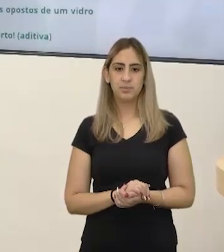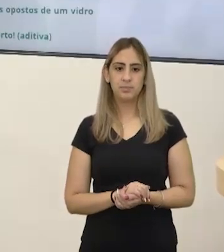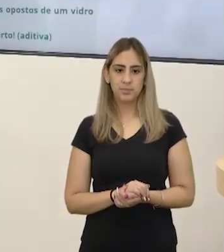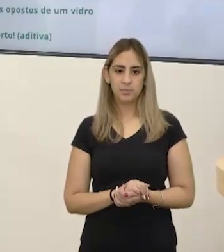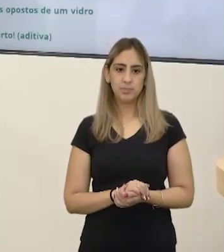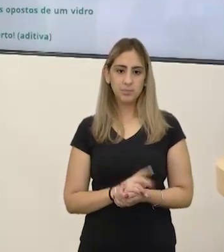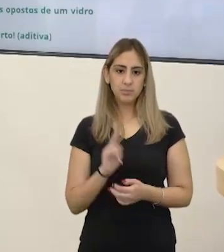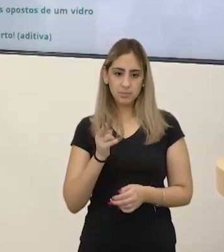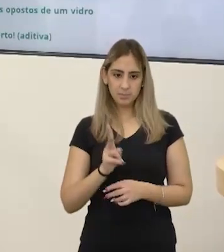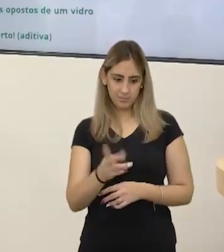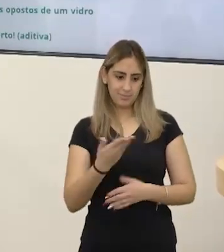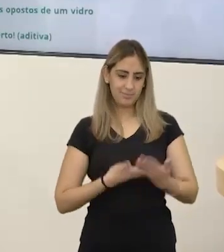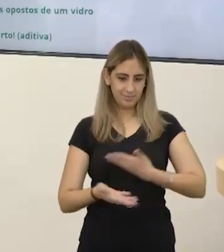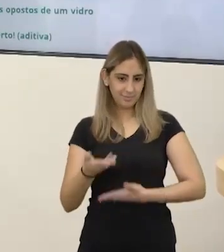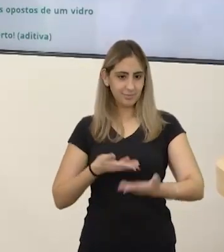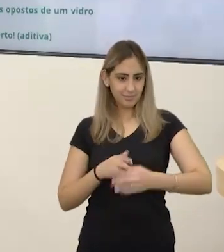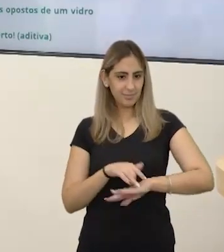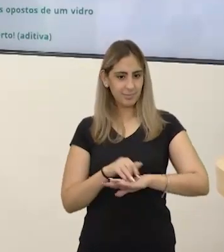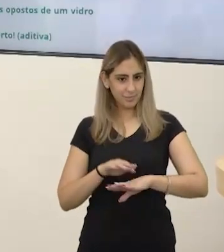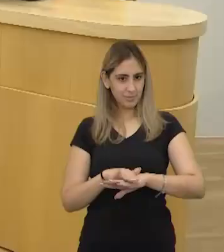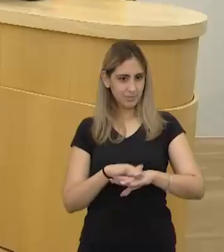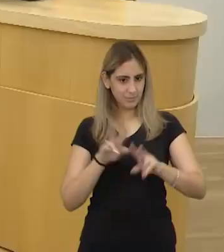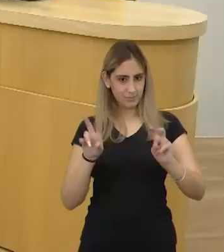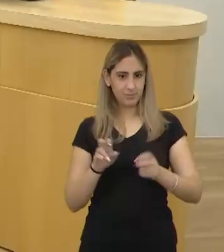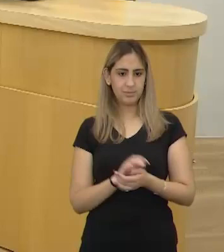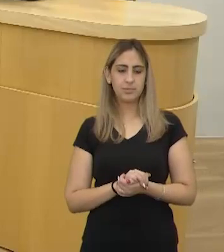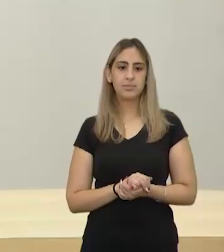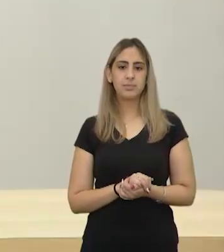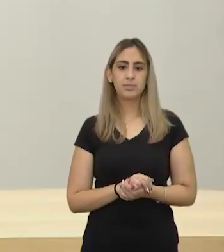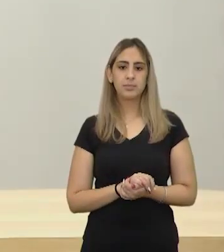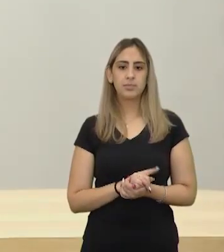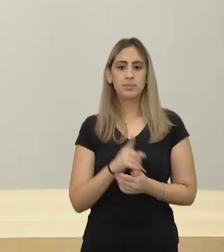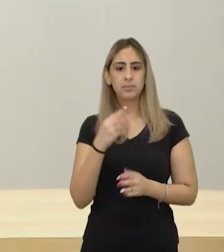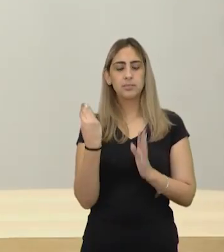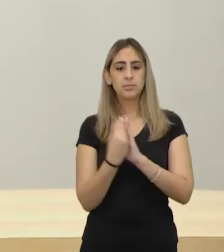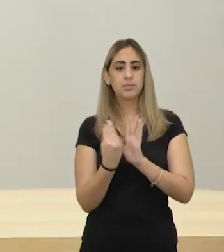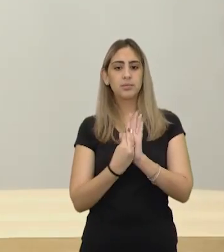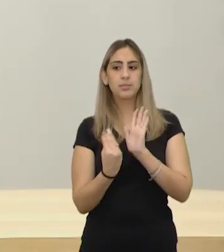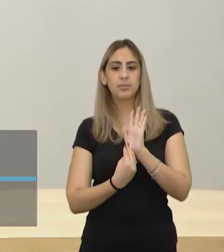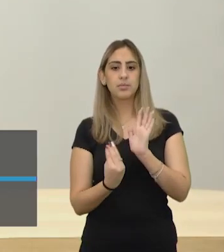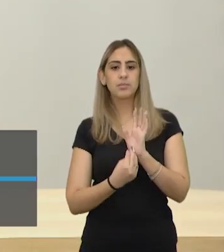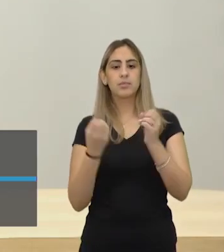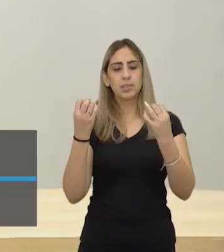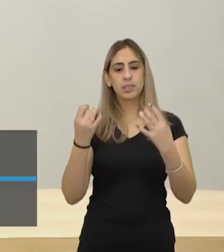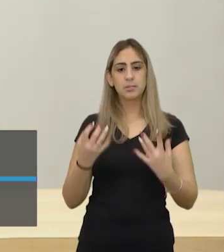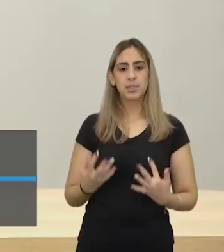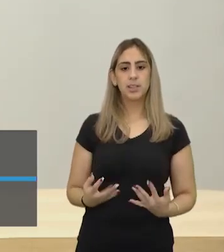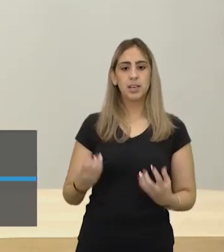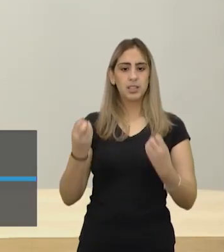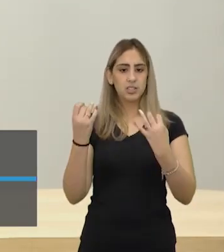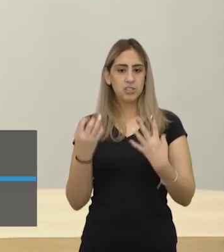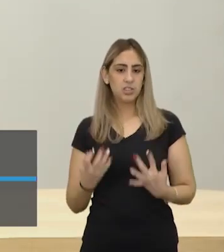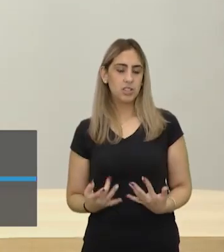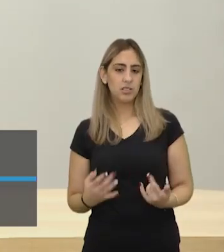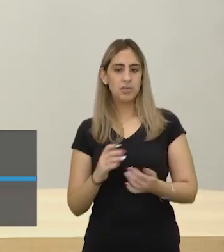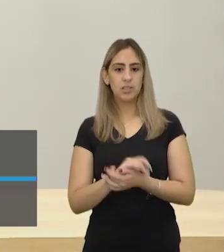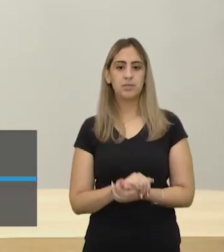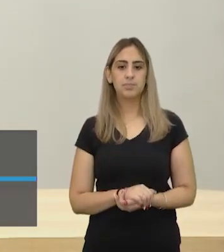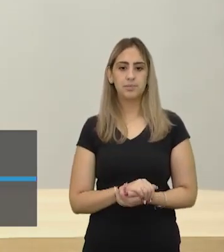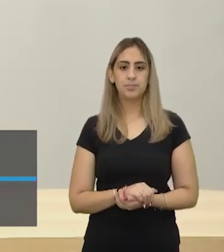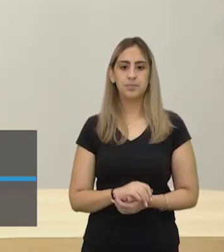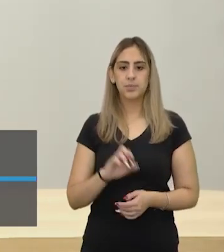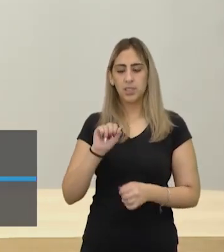continuar conversando aqui sobre isso. Ótimo, O que eles aproveitando- mandaram aí? Fala aí. Eles estão colocando aqui a explicativa, a parte que você colocou